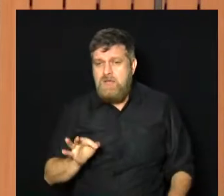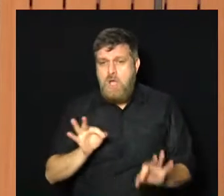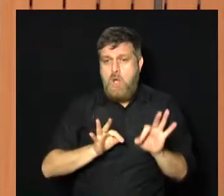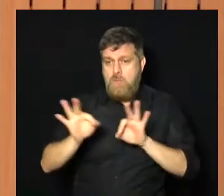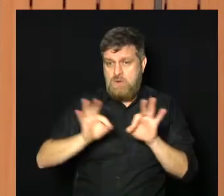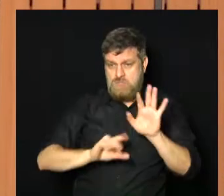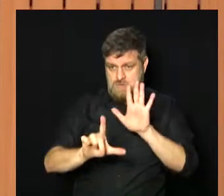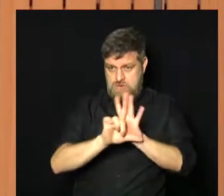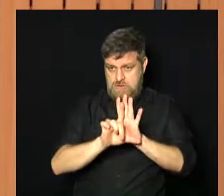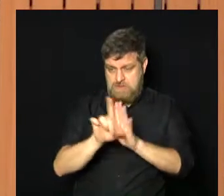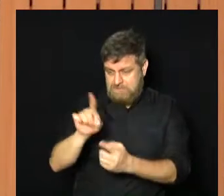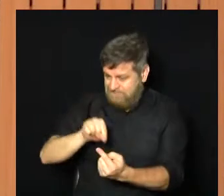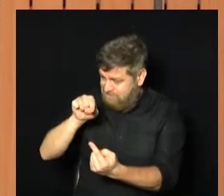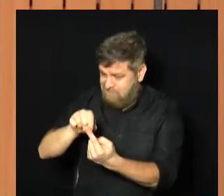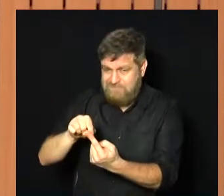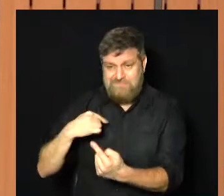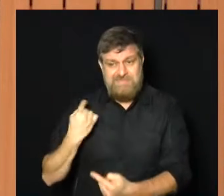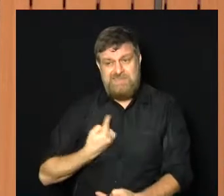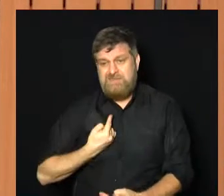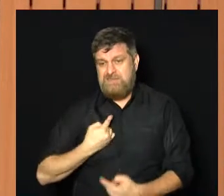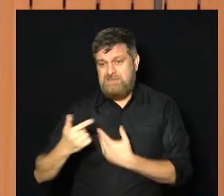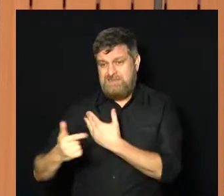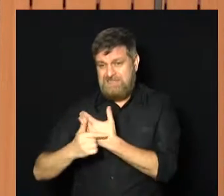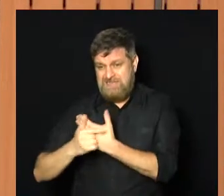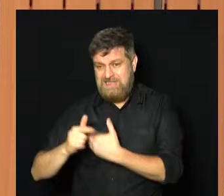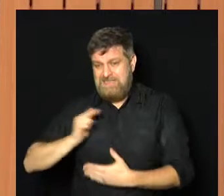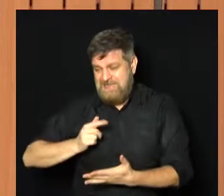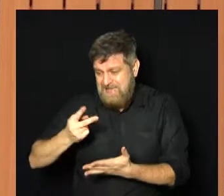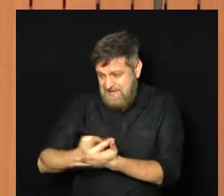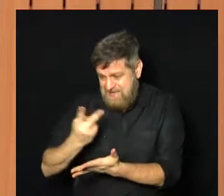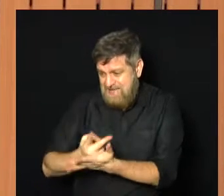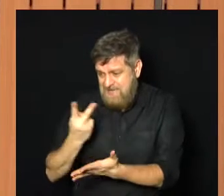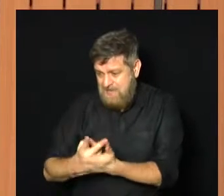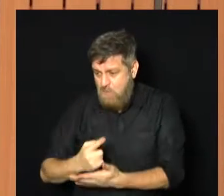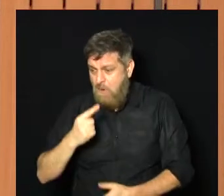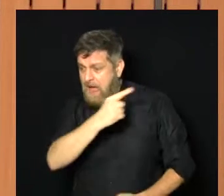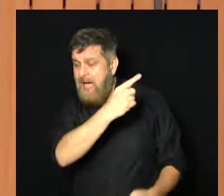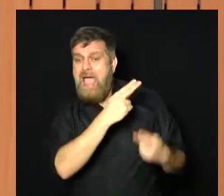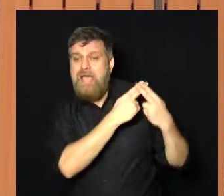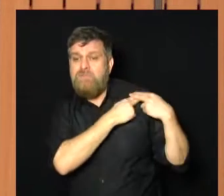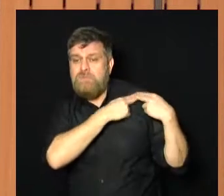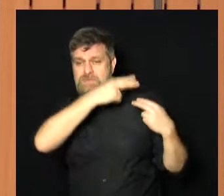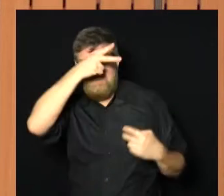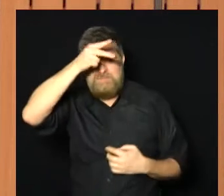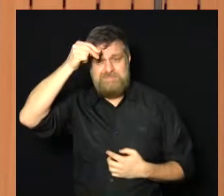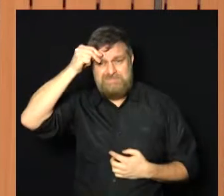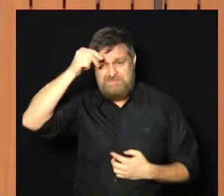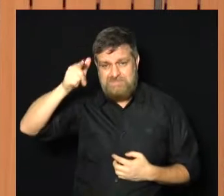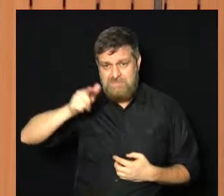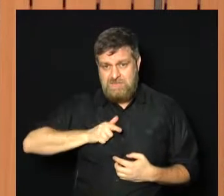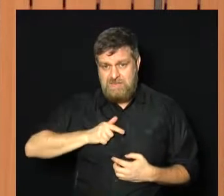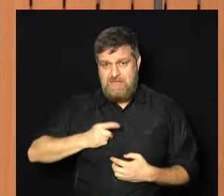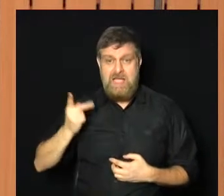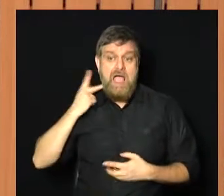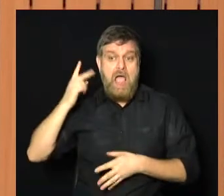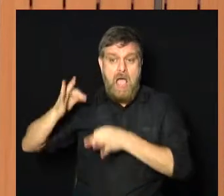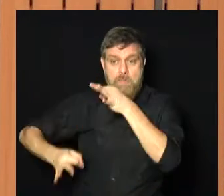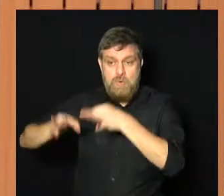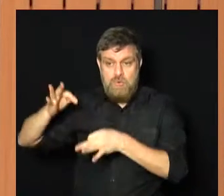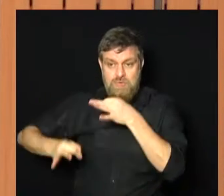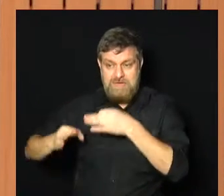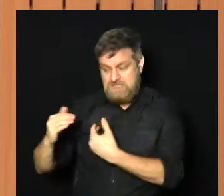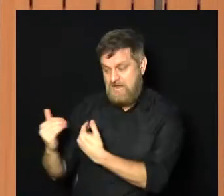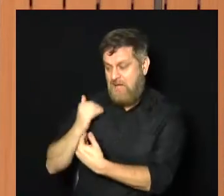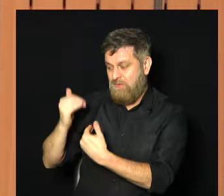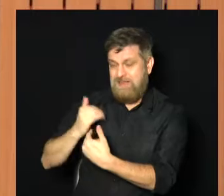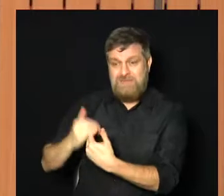lei nesse sentido. Ele já seria carregado de vício de iniciativa de acordo com a Procuradoria da nossa casa,